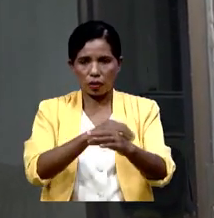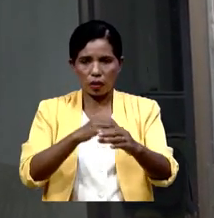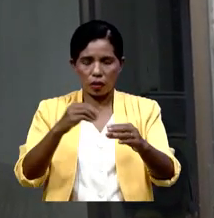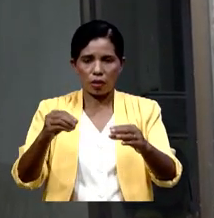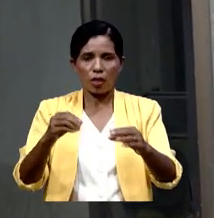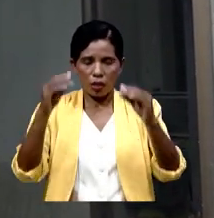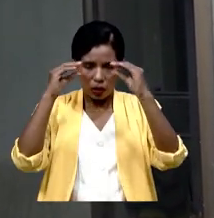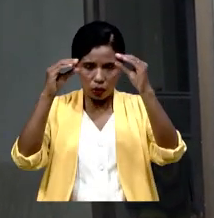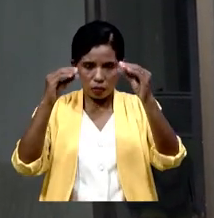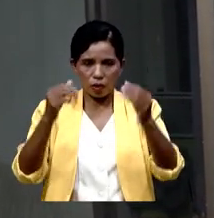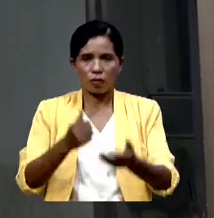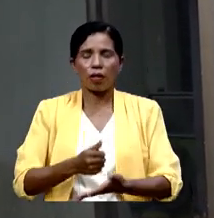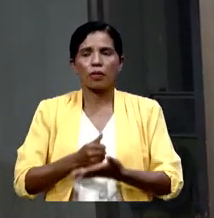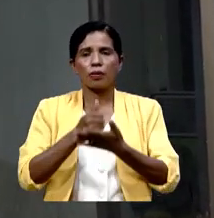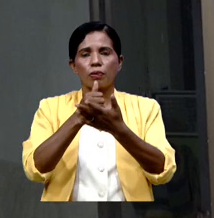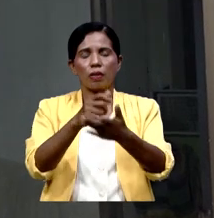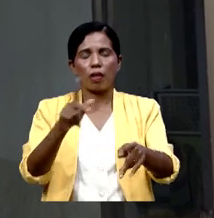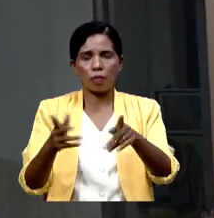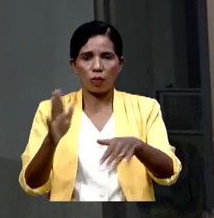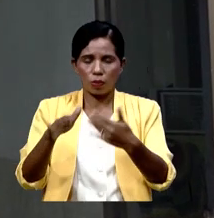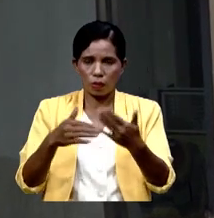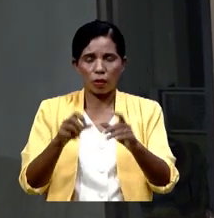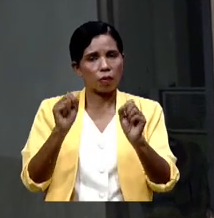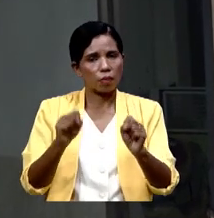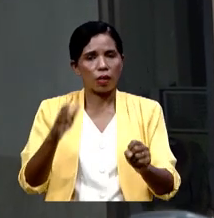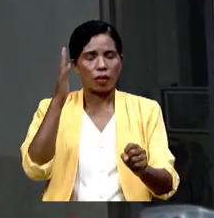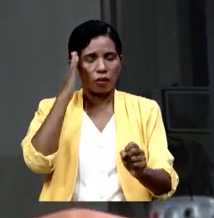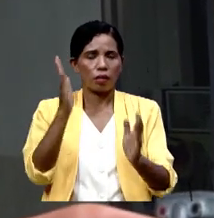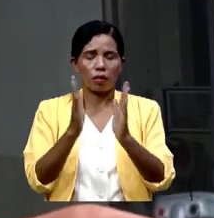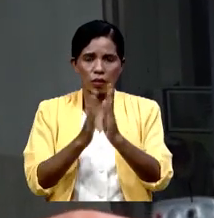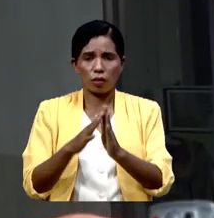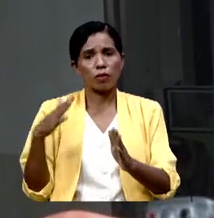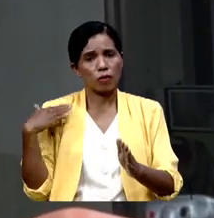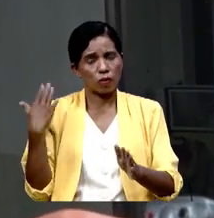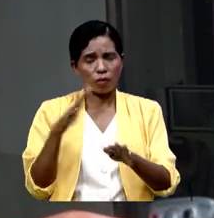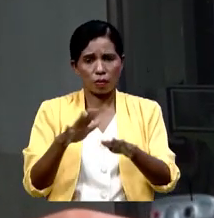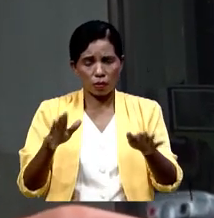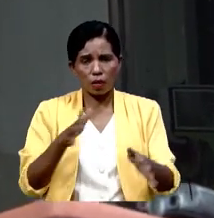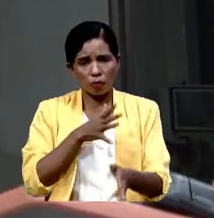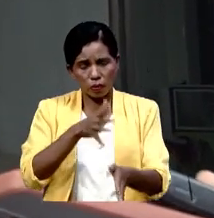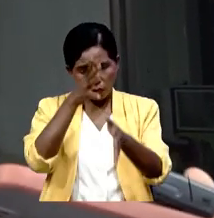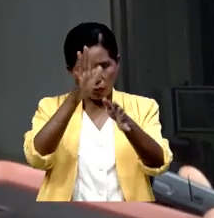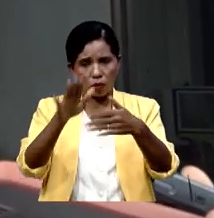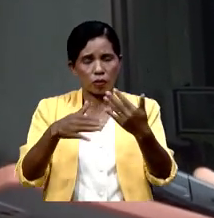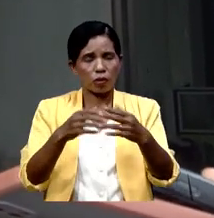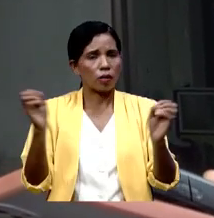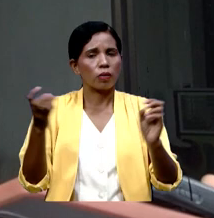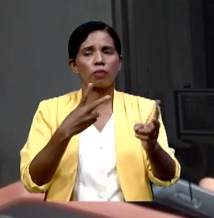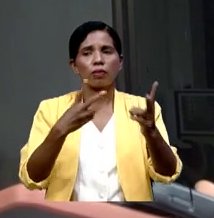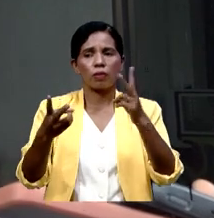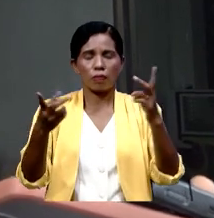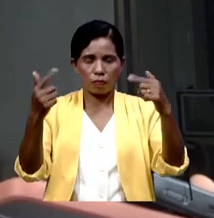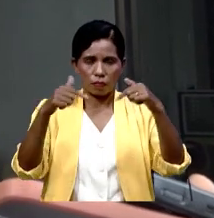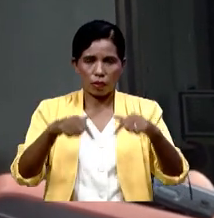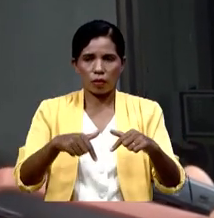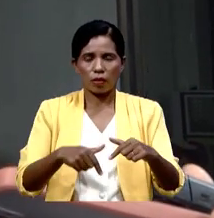catequese ida atu tulun sarani roti e Timor haus labar jovem tu katua joferik am papa ne visita la as batira mai no liu